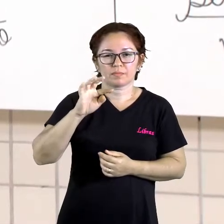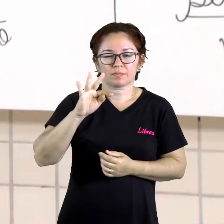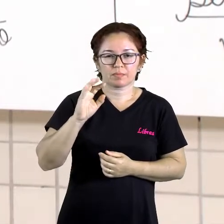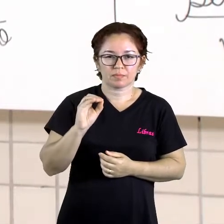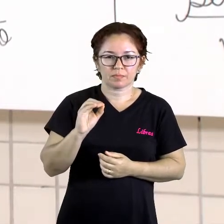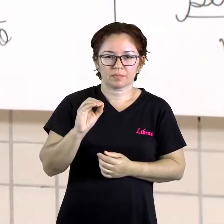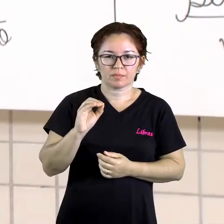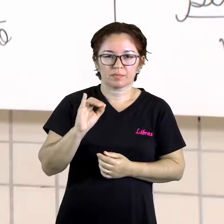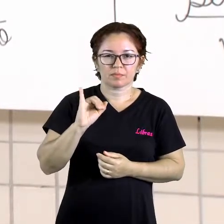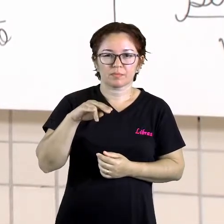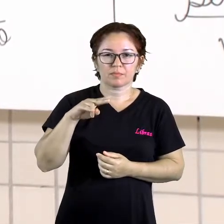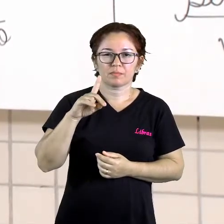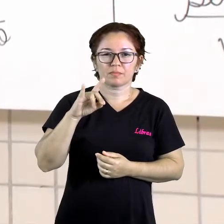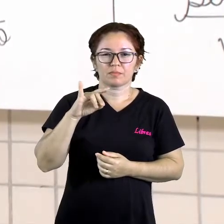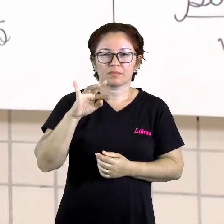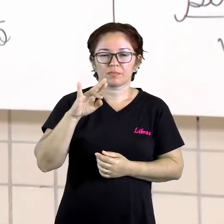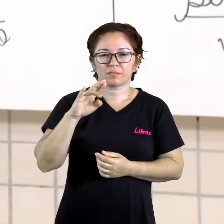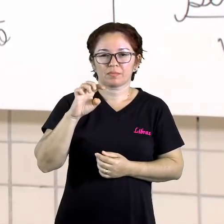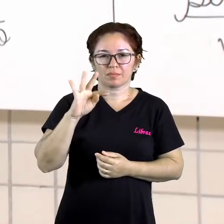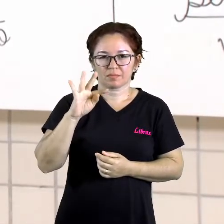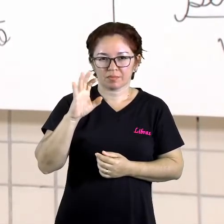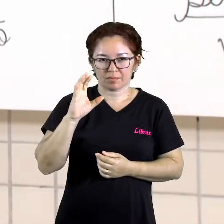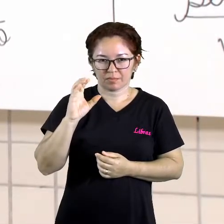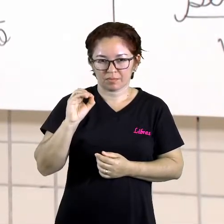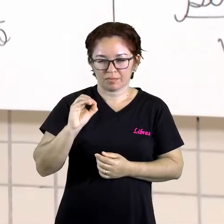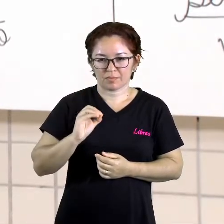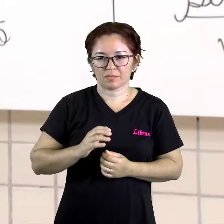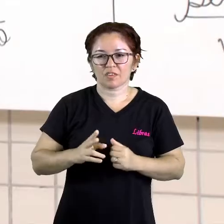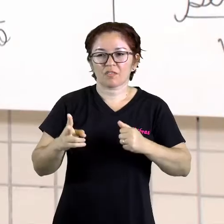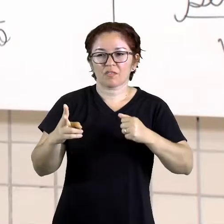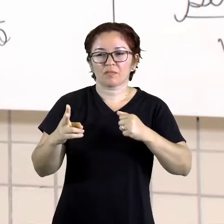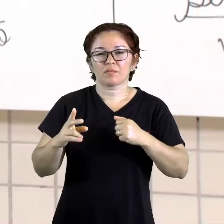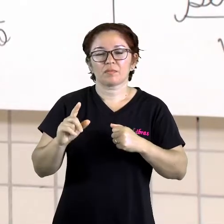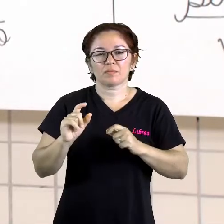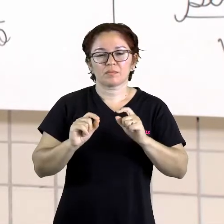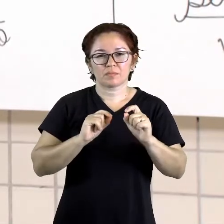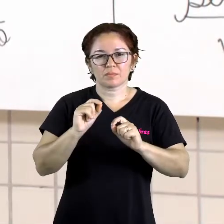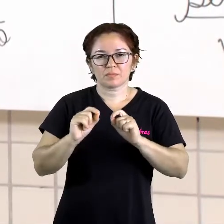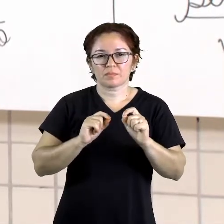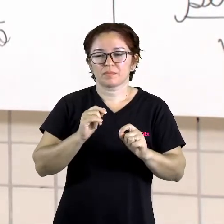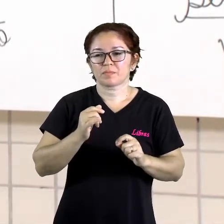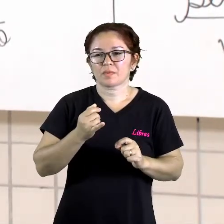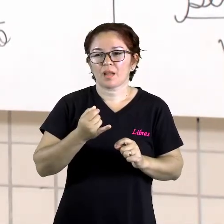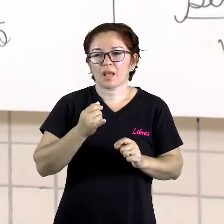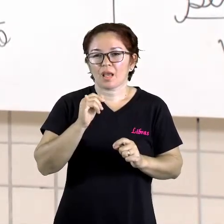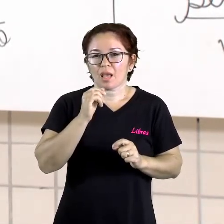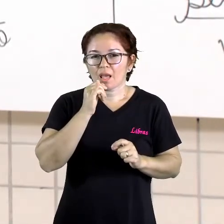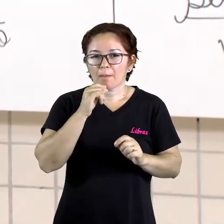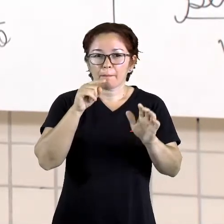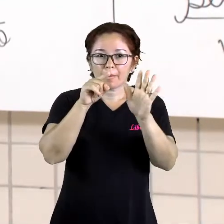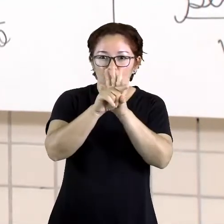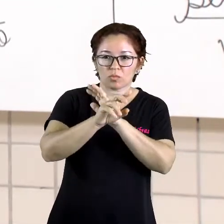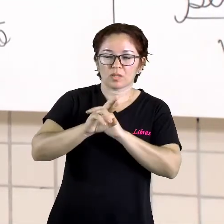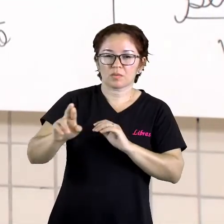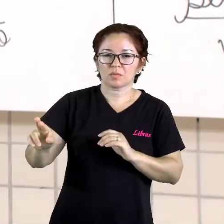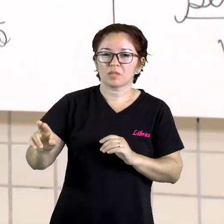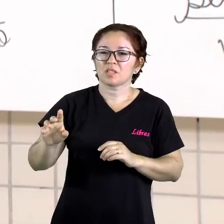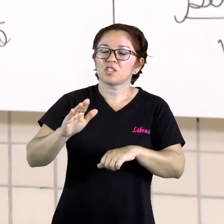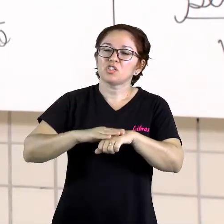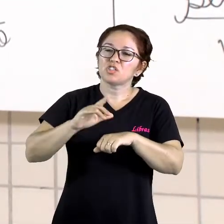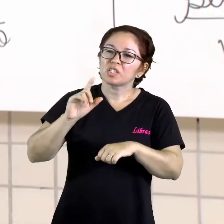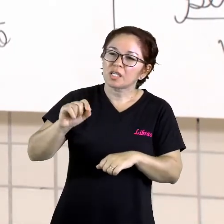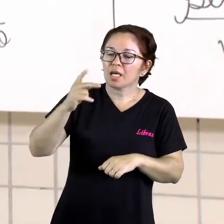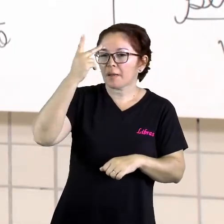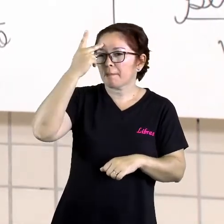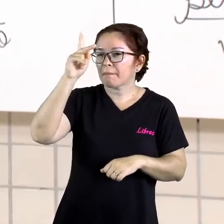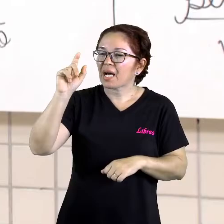da preposição. Responde principalmente às perguntas de quem, para quem, com que, de